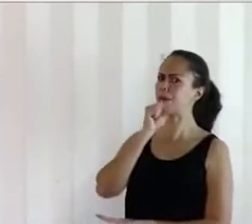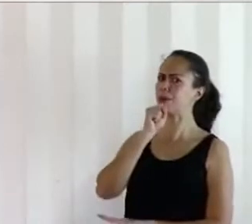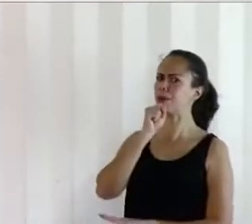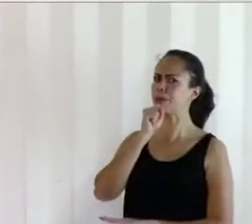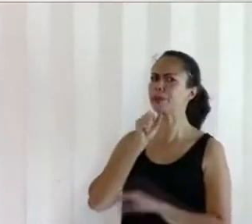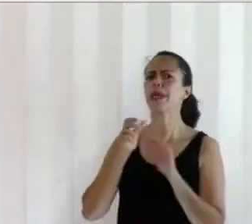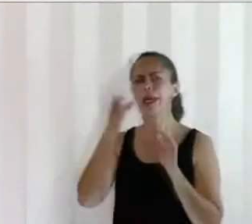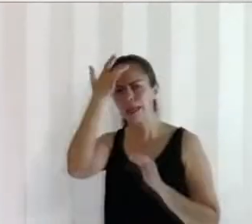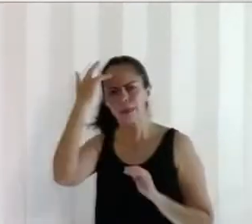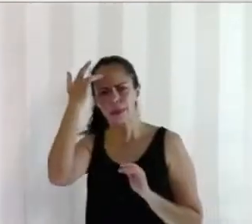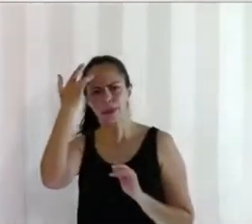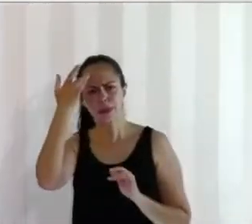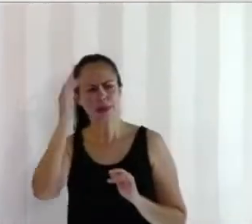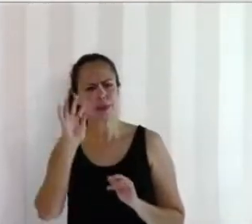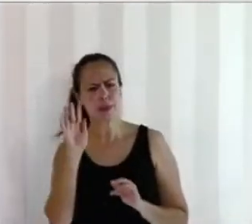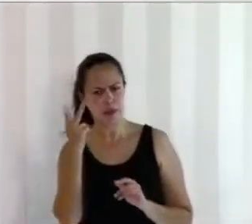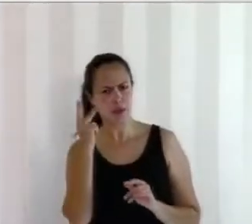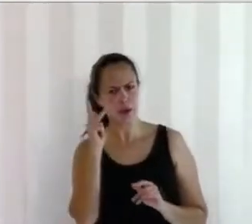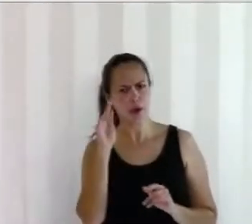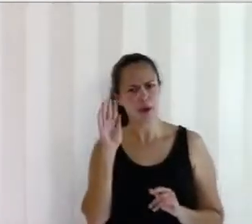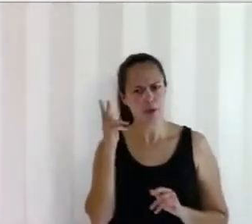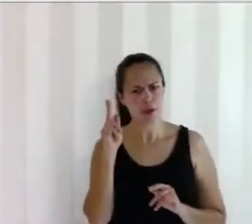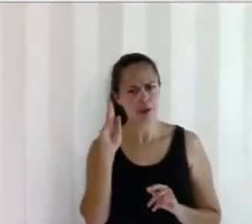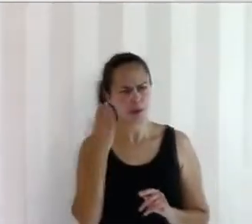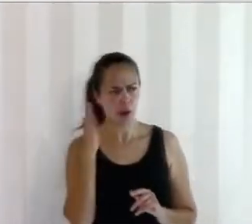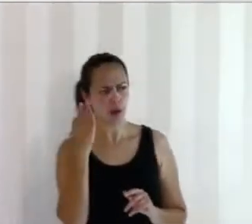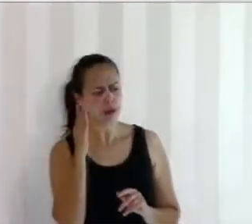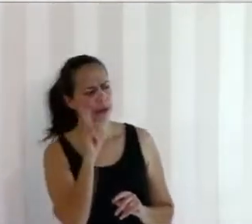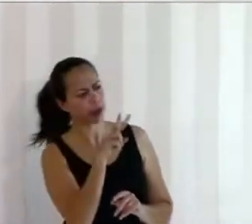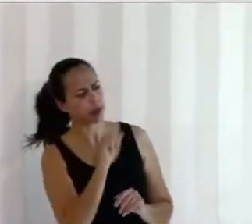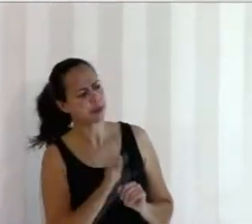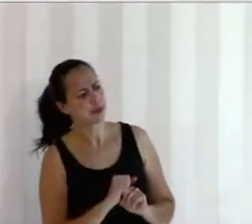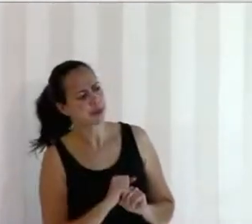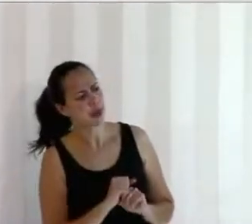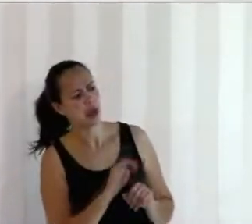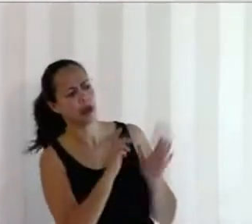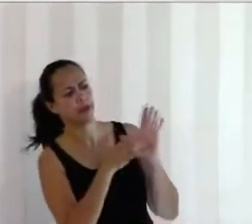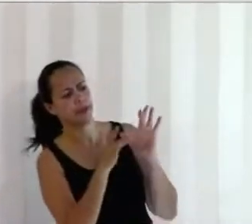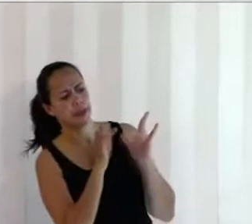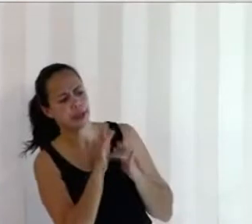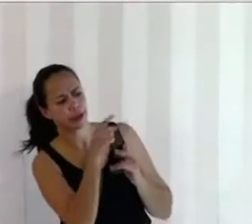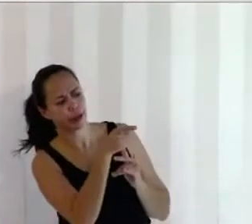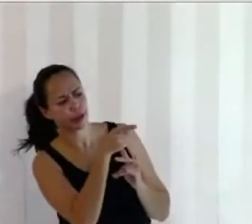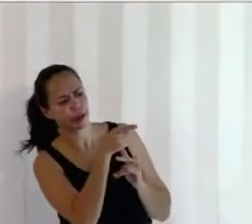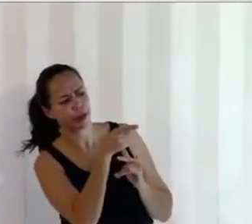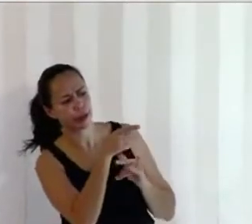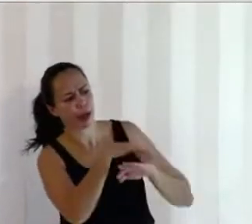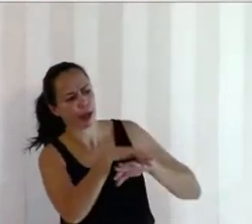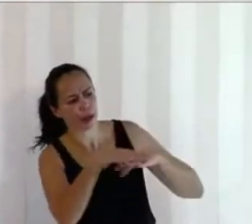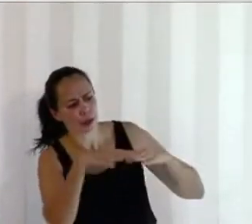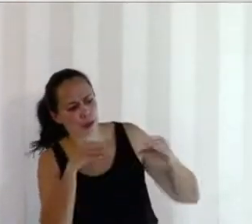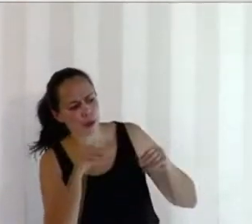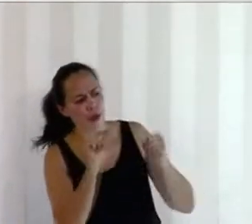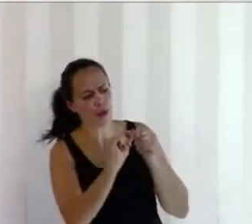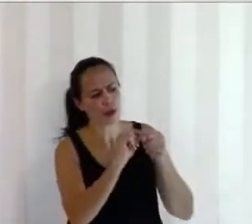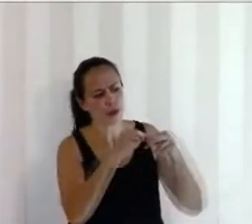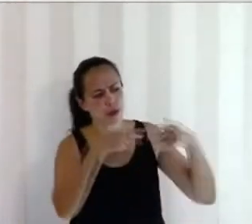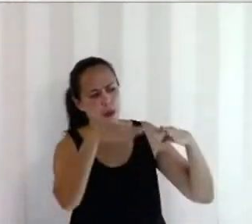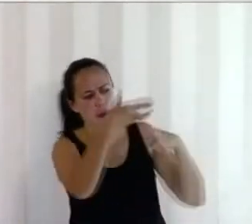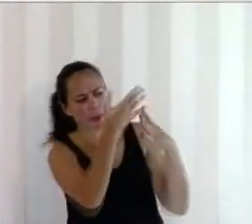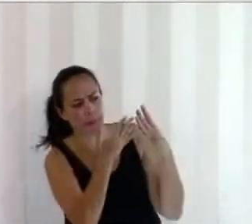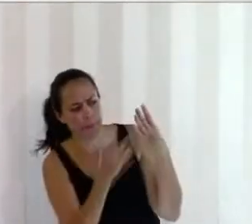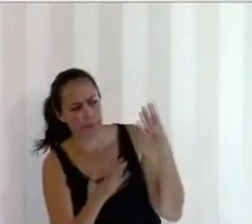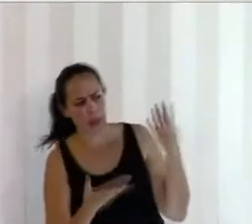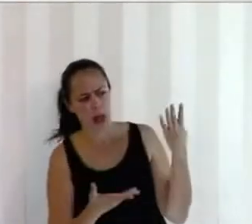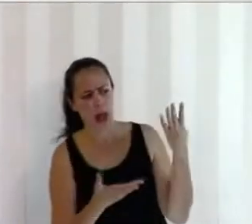também. Mas talvez uma das piores acusações, ou uma das mais graves, foi quando Jesus